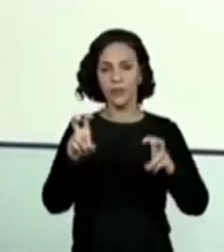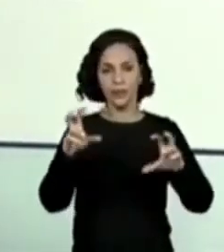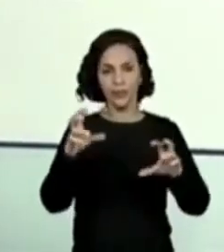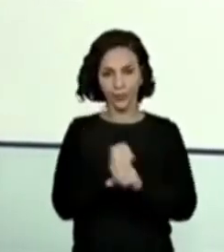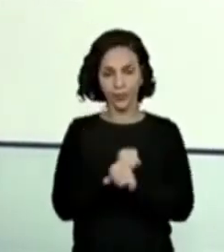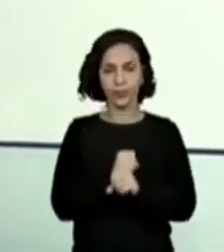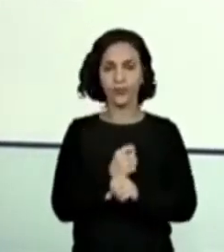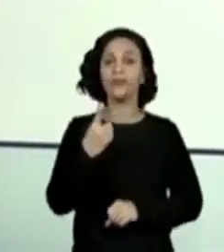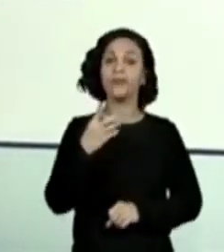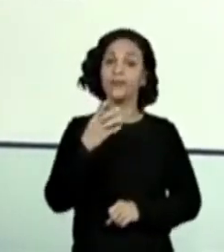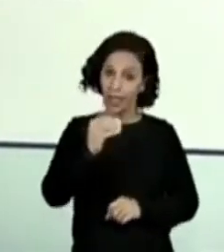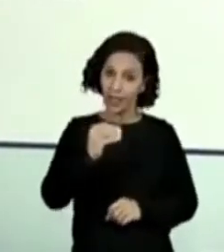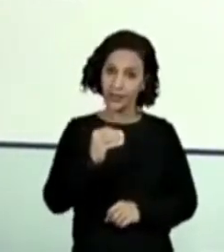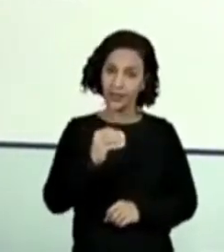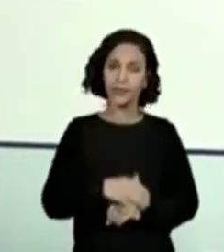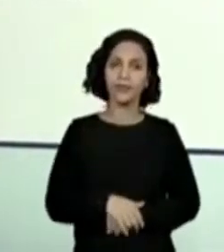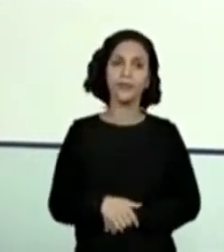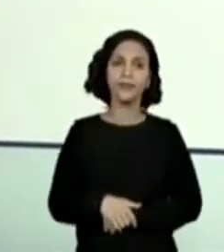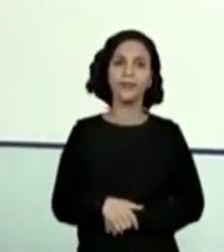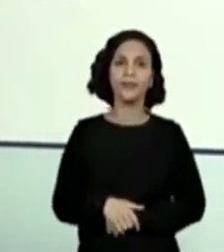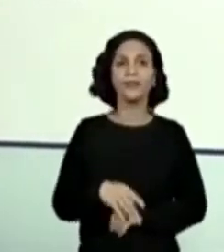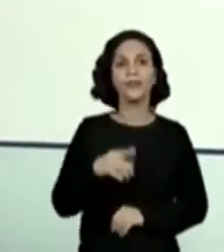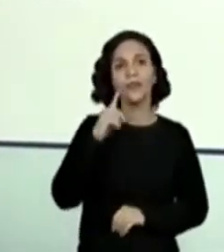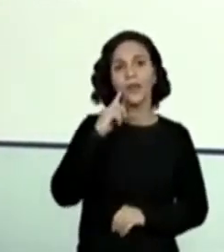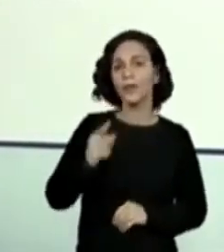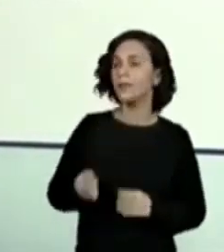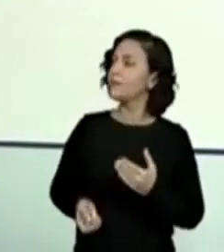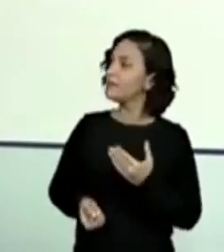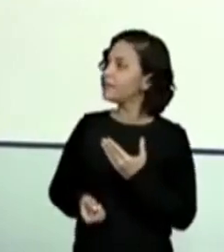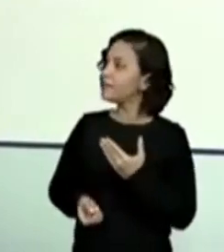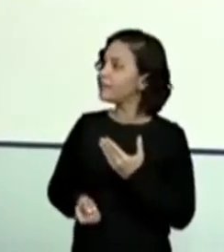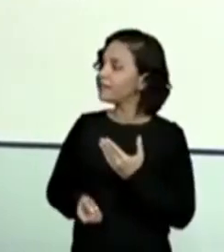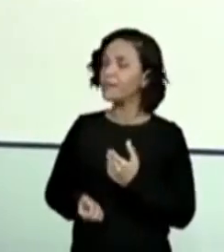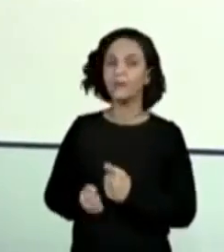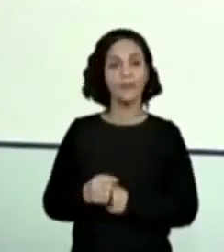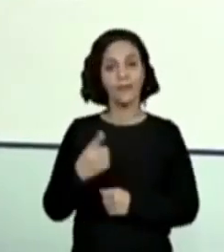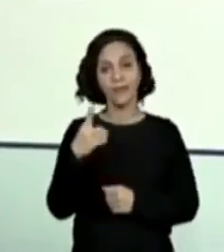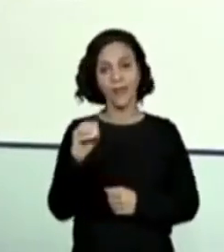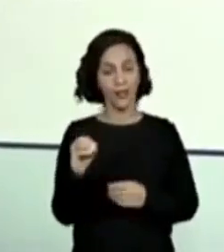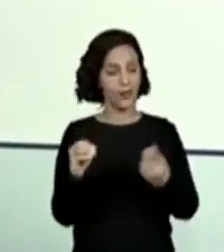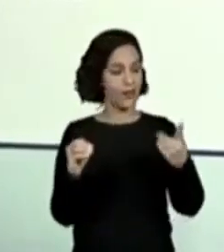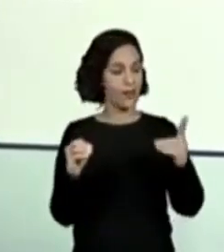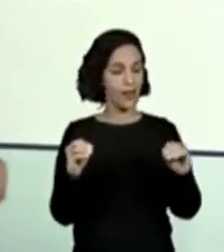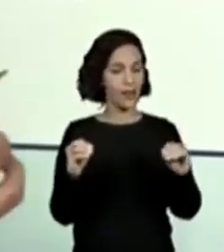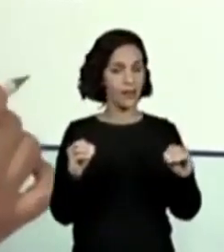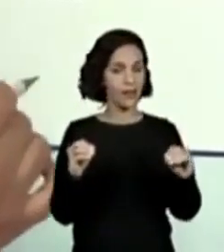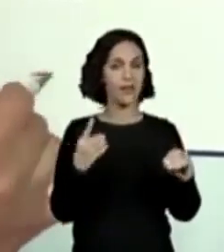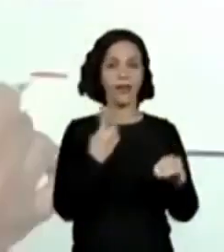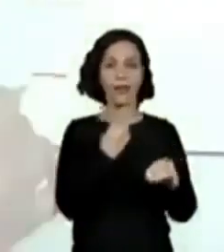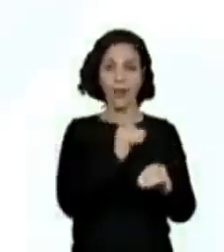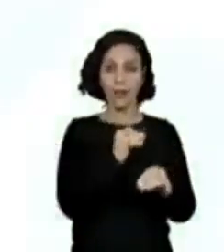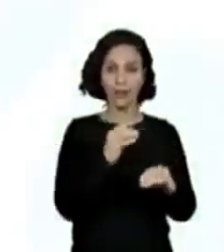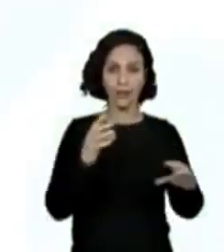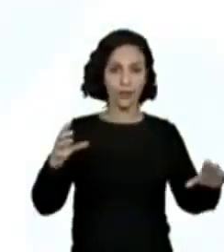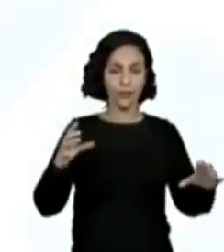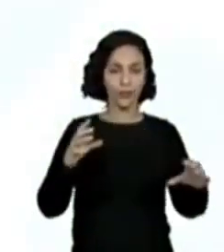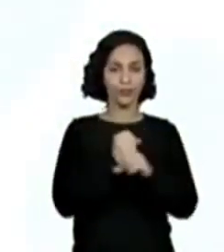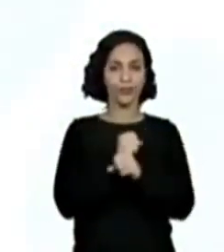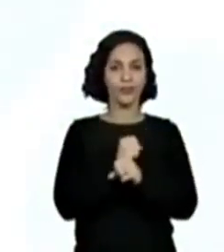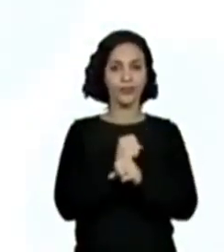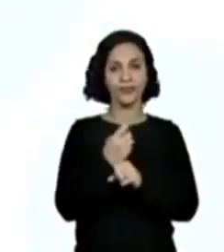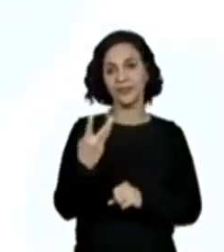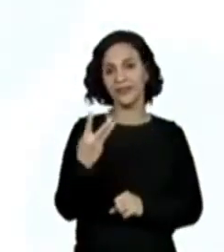5, 10. Eu vou juntar esses daqui. 10 mais 10 mais 10,